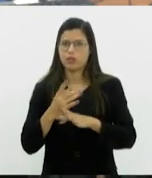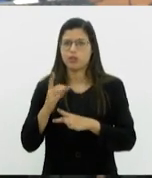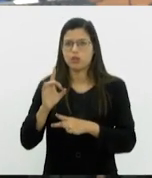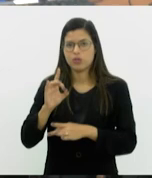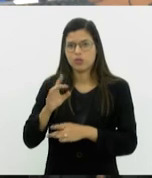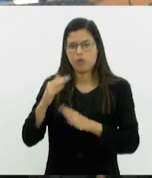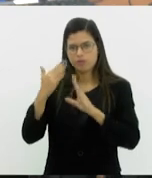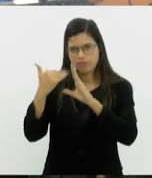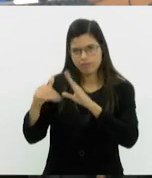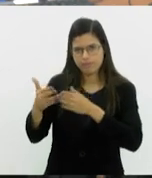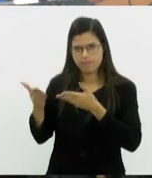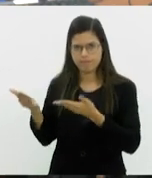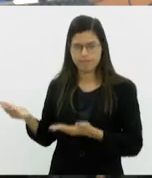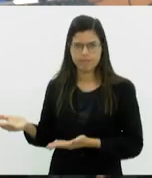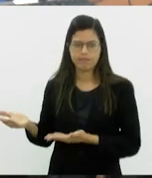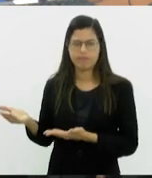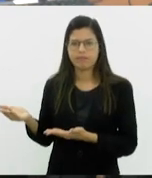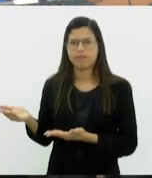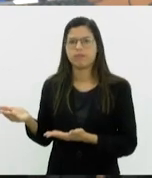o nosso e-mail